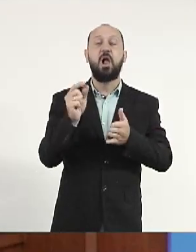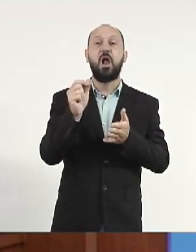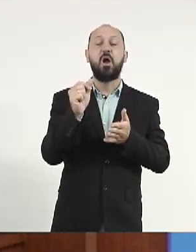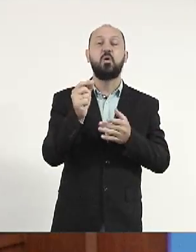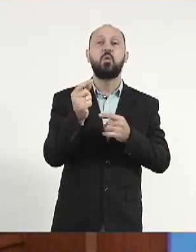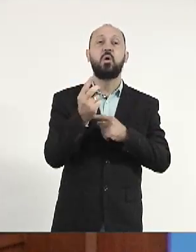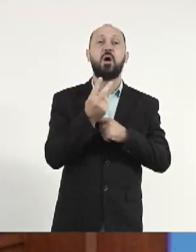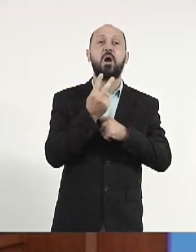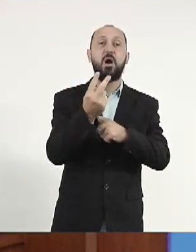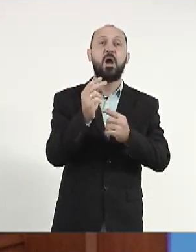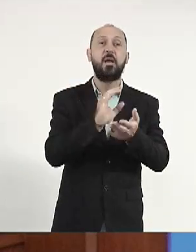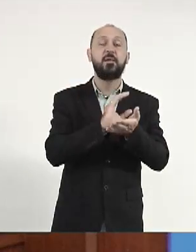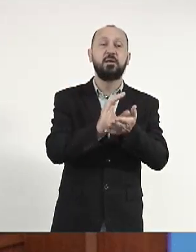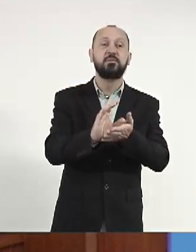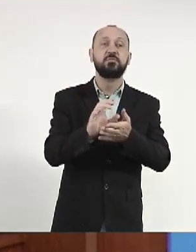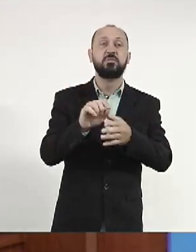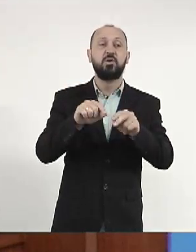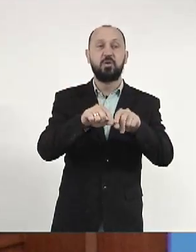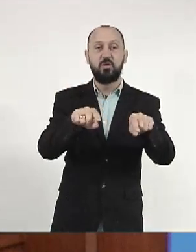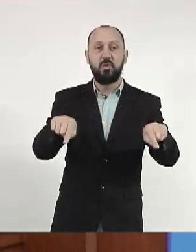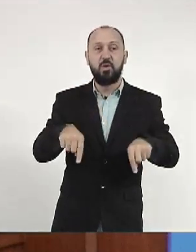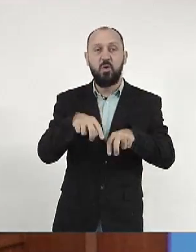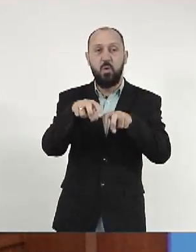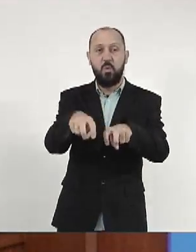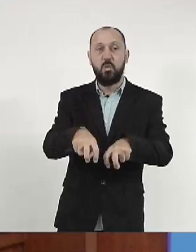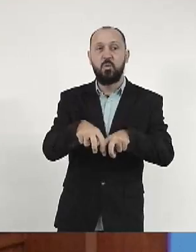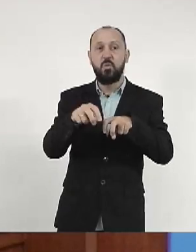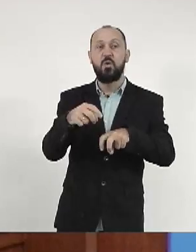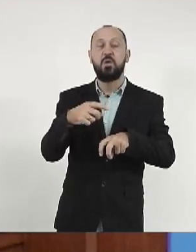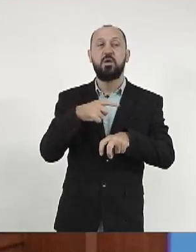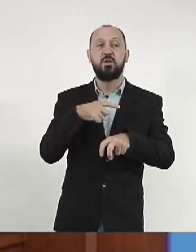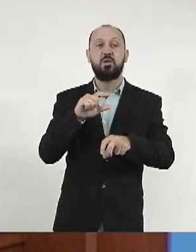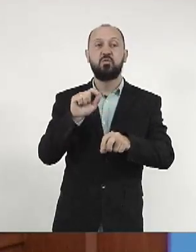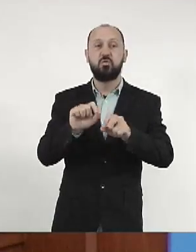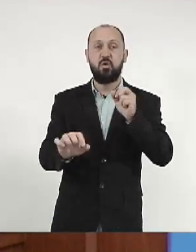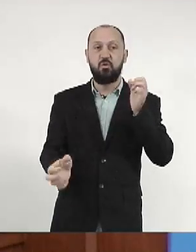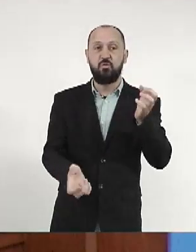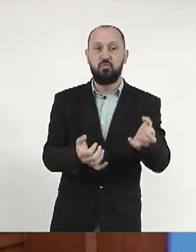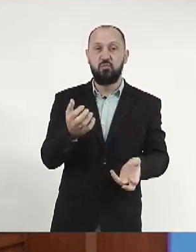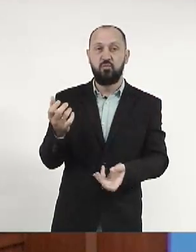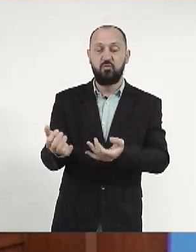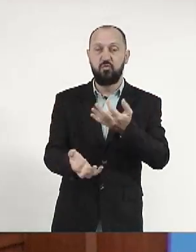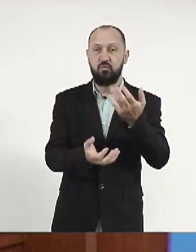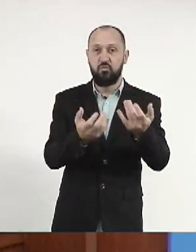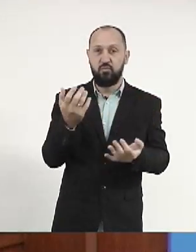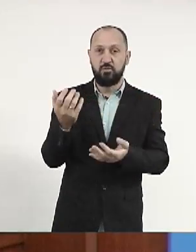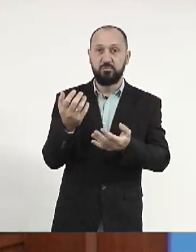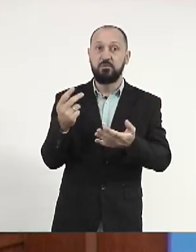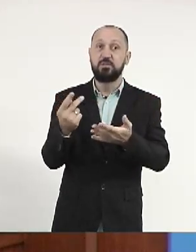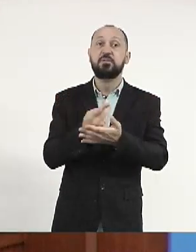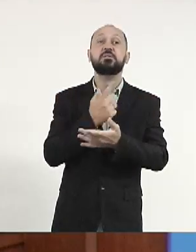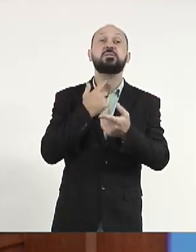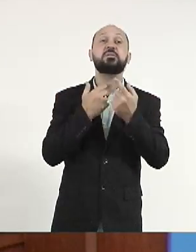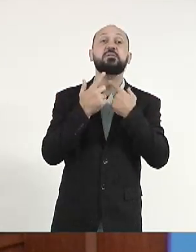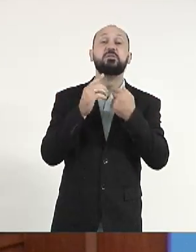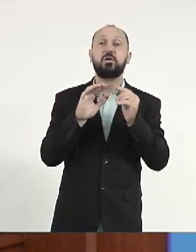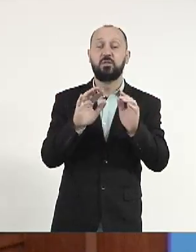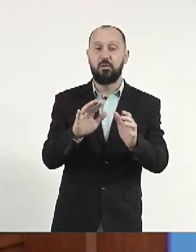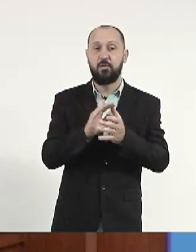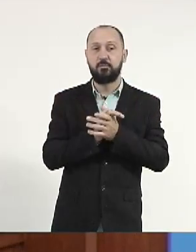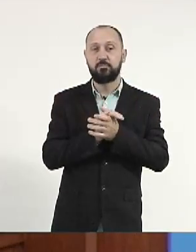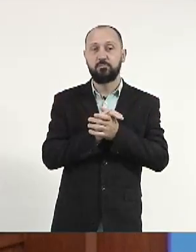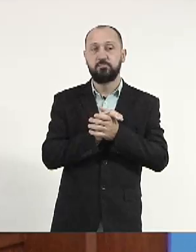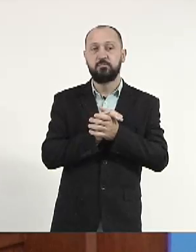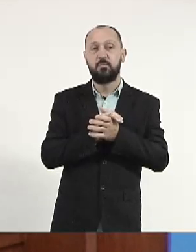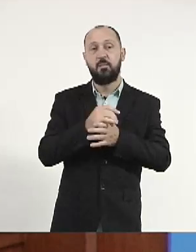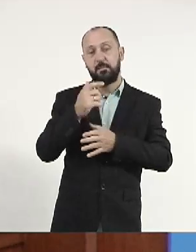crédito àqueles proprietários rurais que colocarem fogo na sua propriedade de forma intencional. Eu acho que é